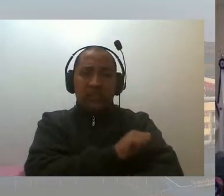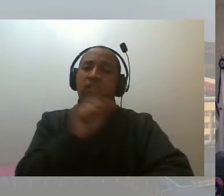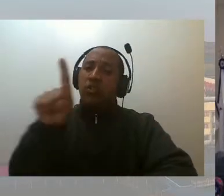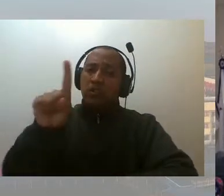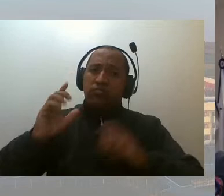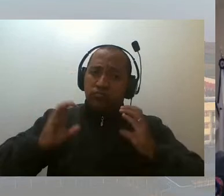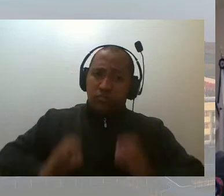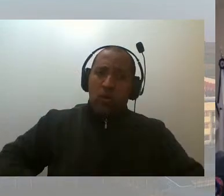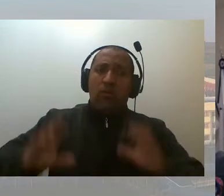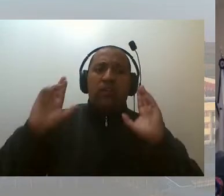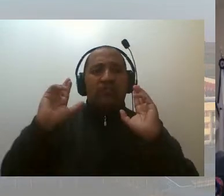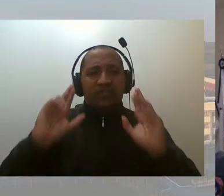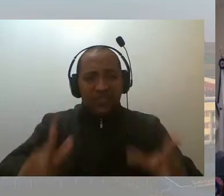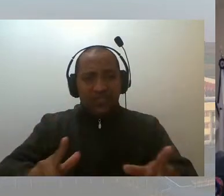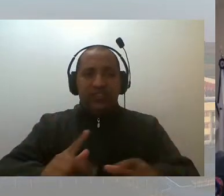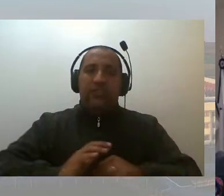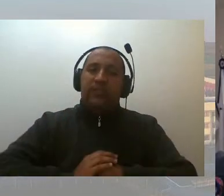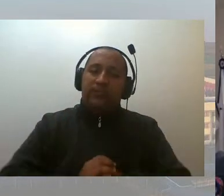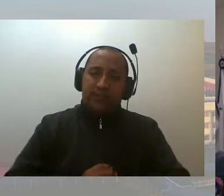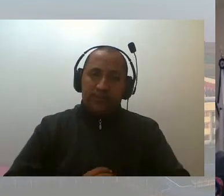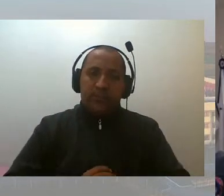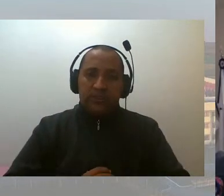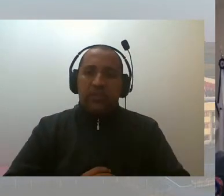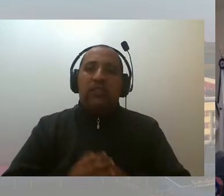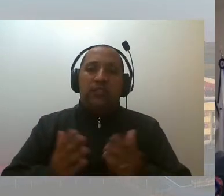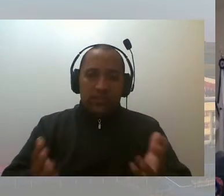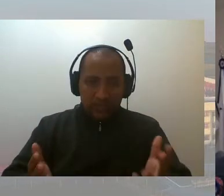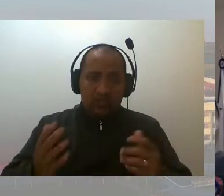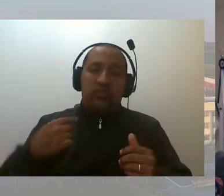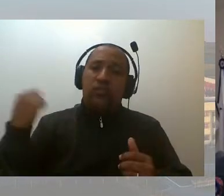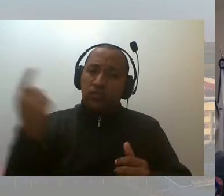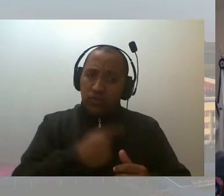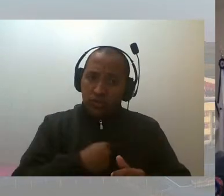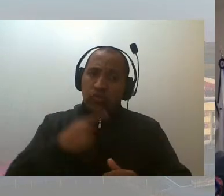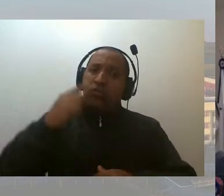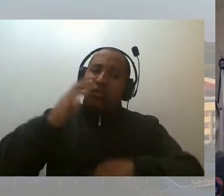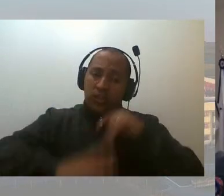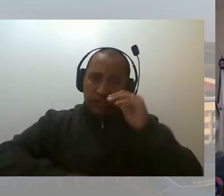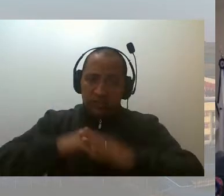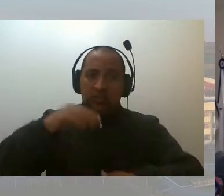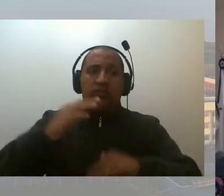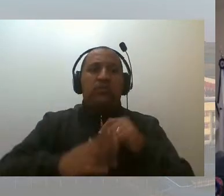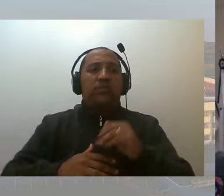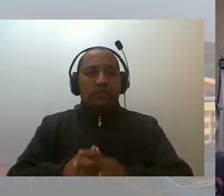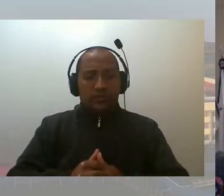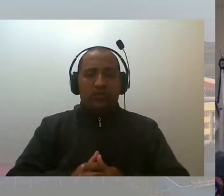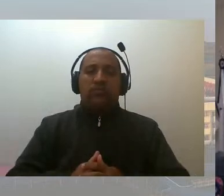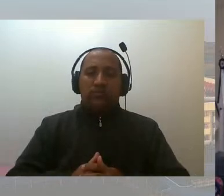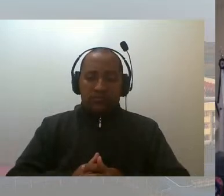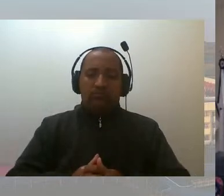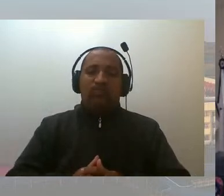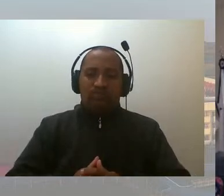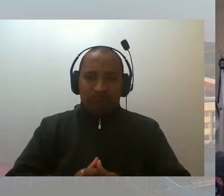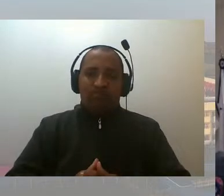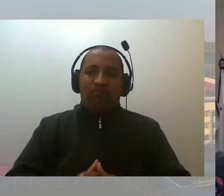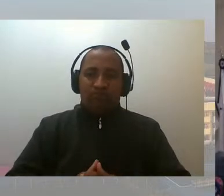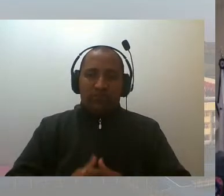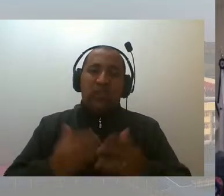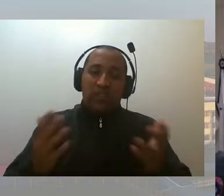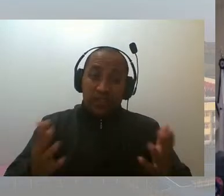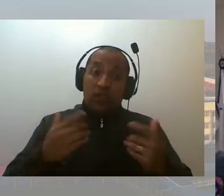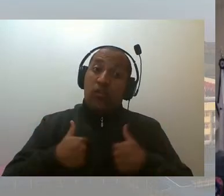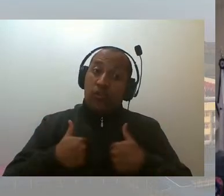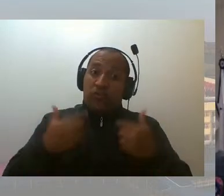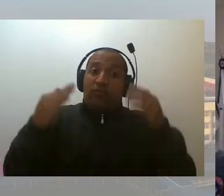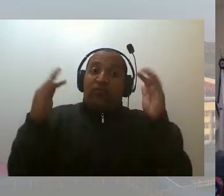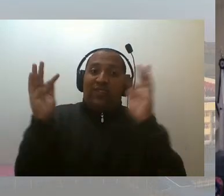comportamento diferente. E é assim que a gente constrói. Então, hoje, né, eu fico feliz,